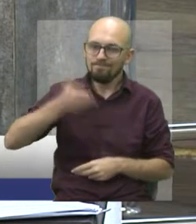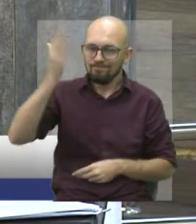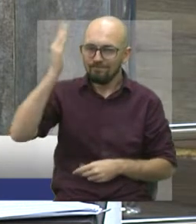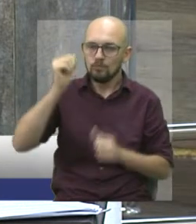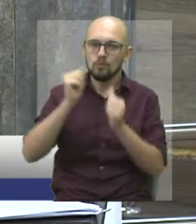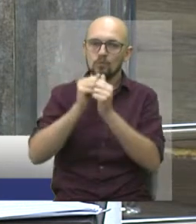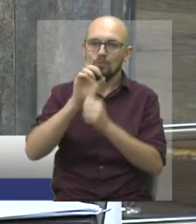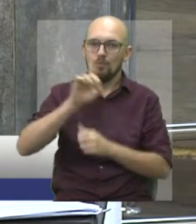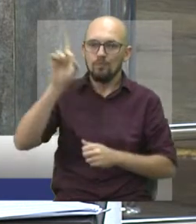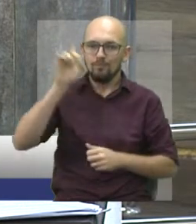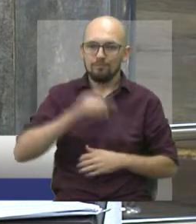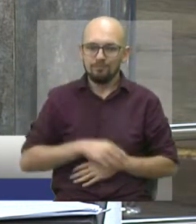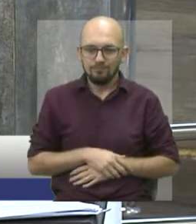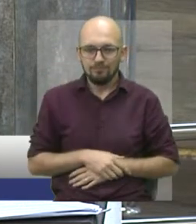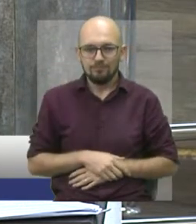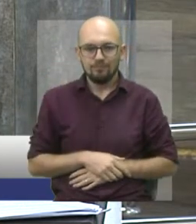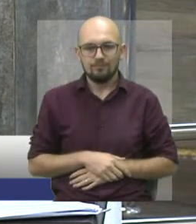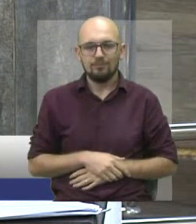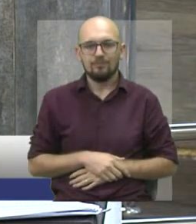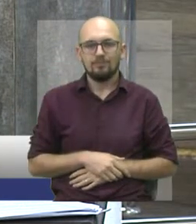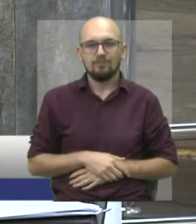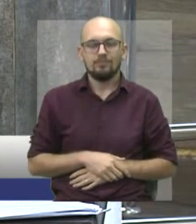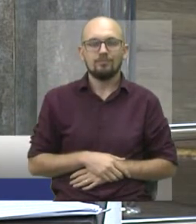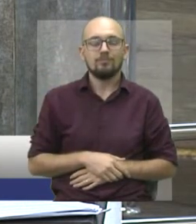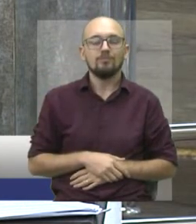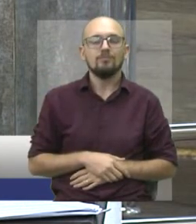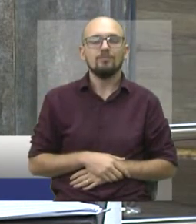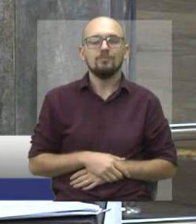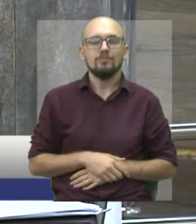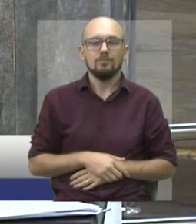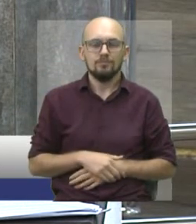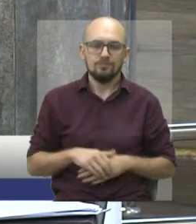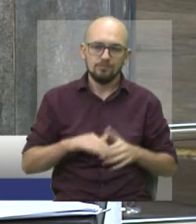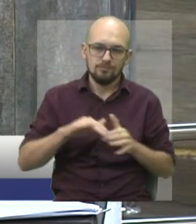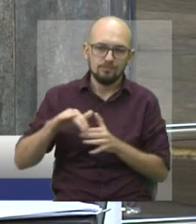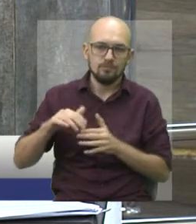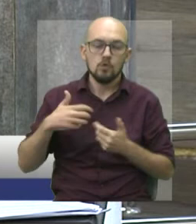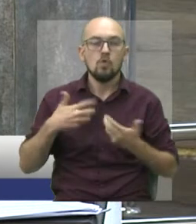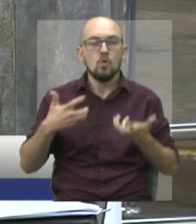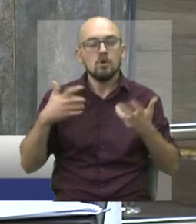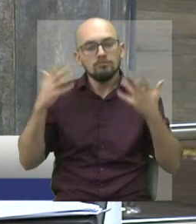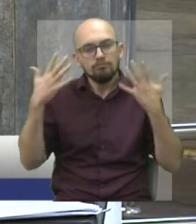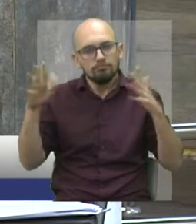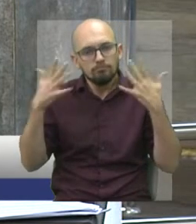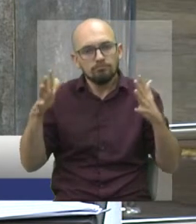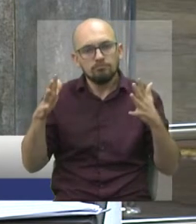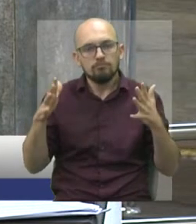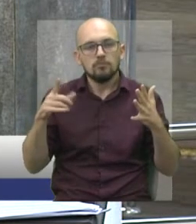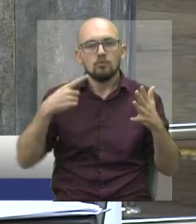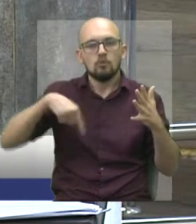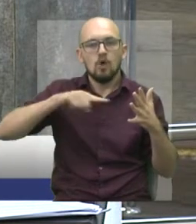Gimenez. Quero também aqui parabenizar, nós estamos falando aqui,